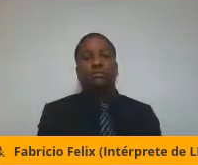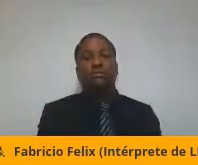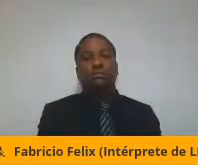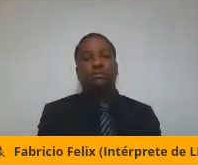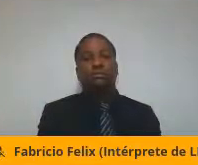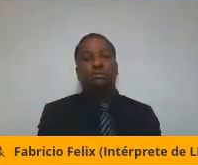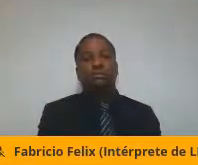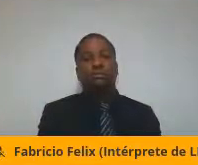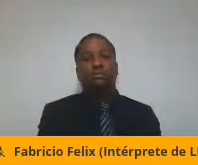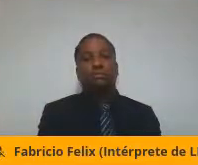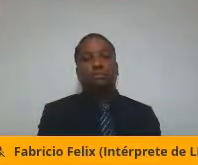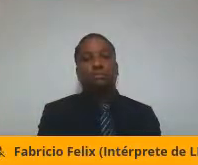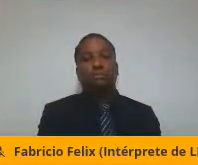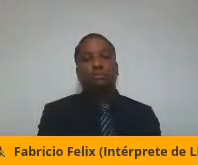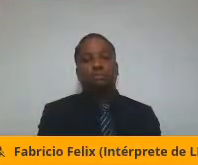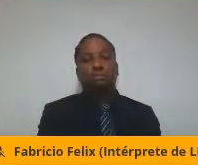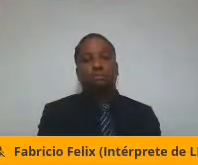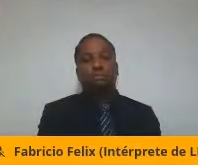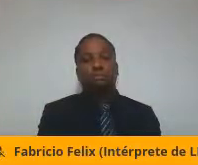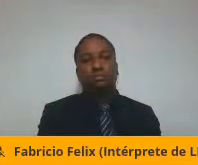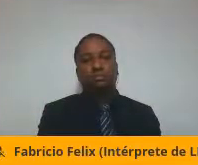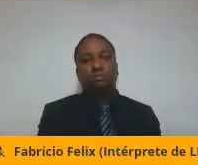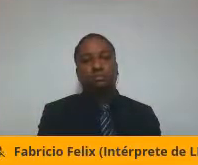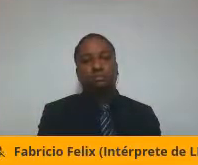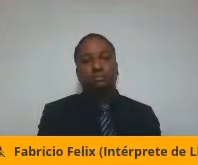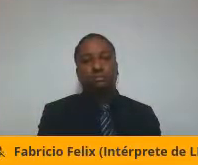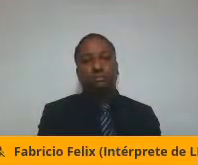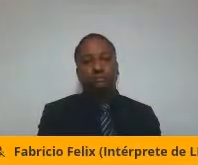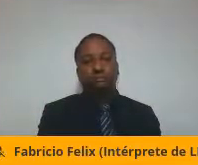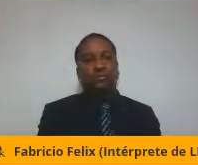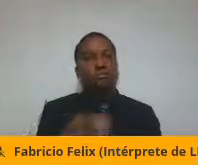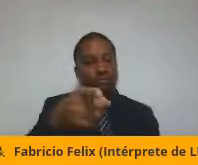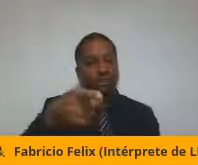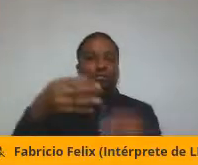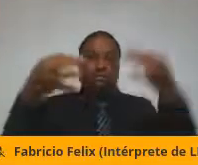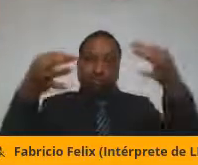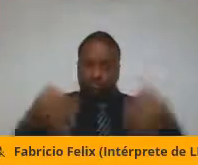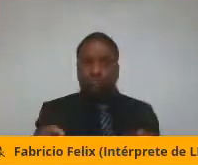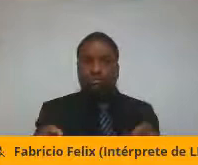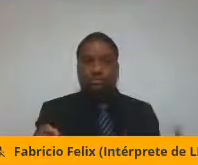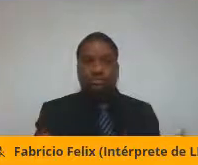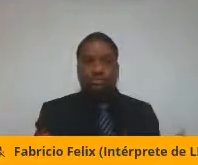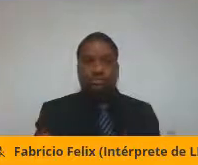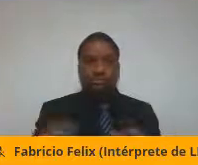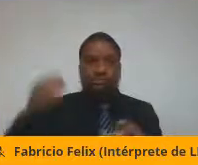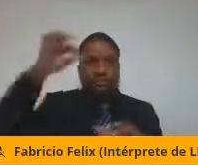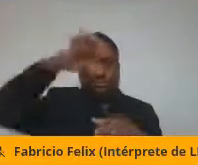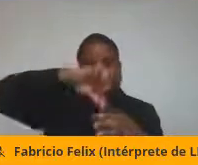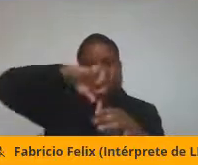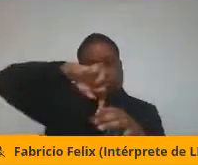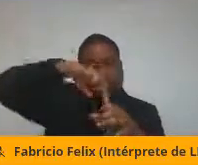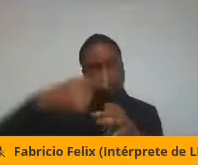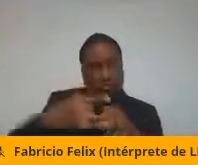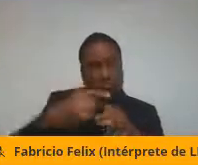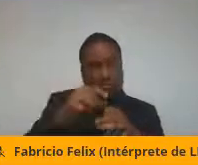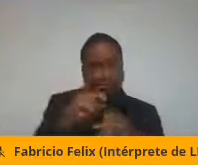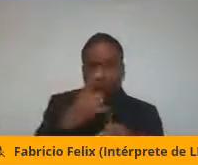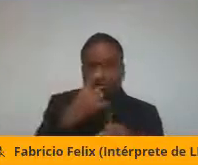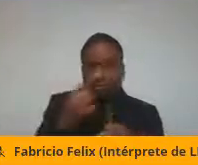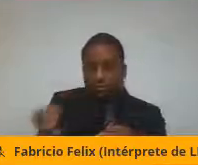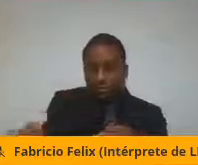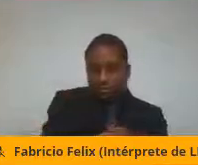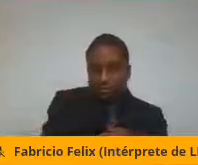estar ali presente, porque ele foi feito de forma adequada. Então, a gente quebra ali o cotonetezinho, que é o suave, e coloca no